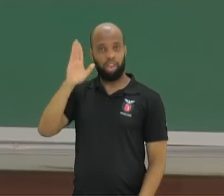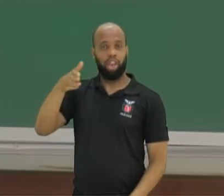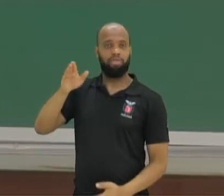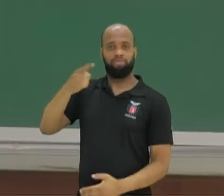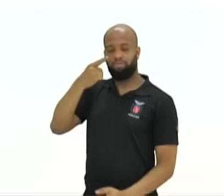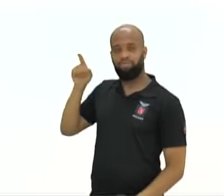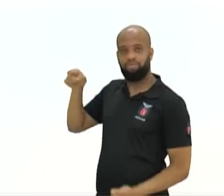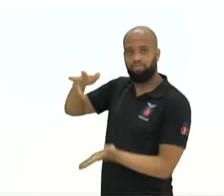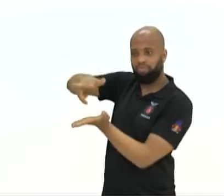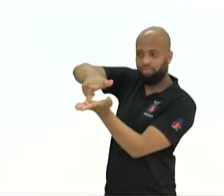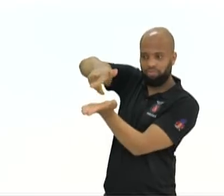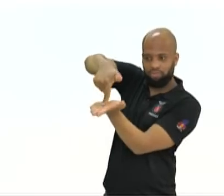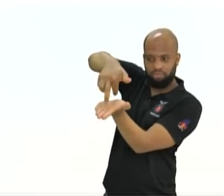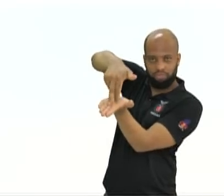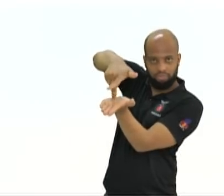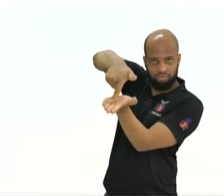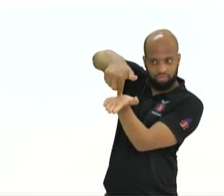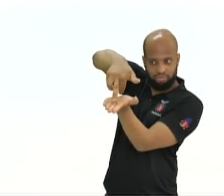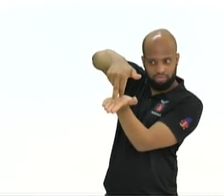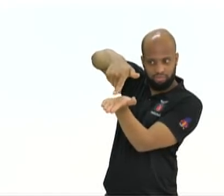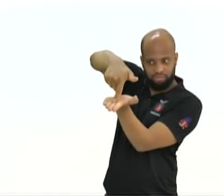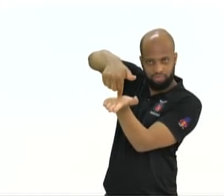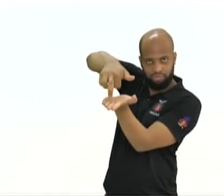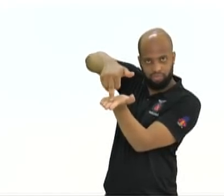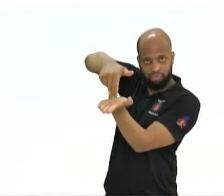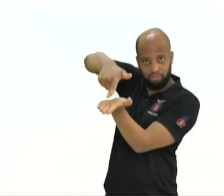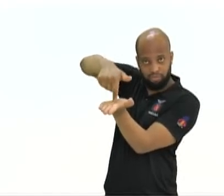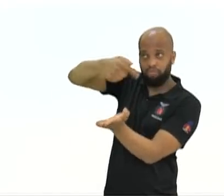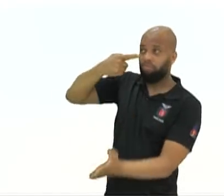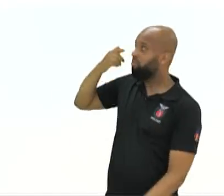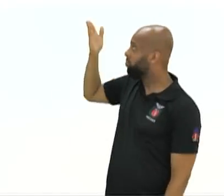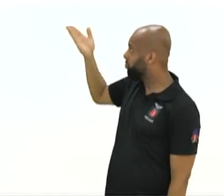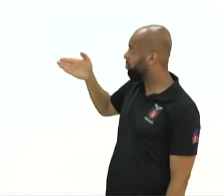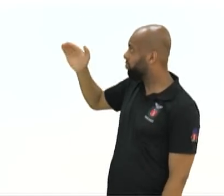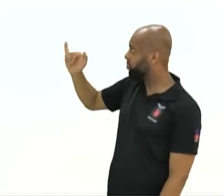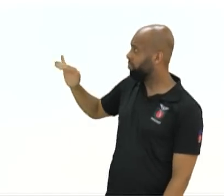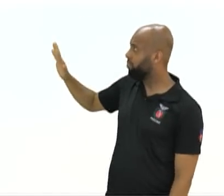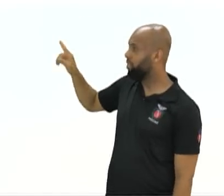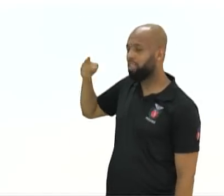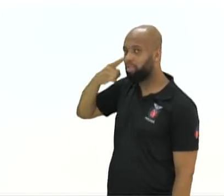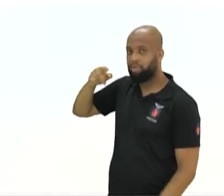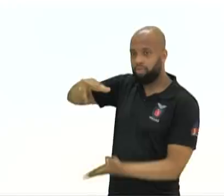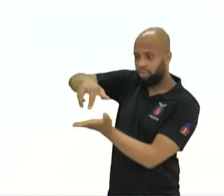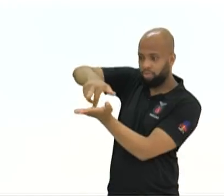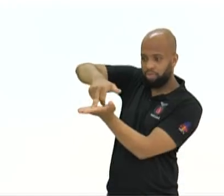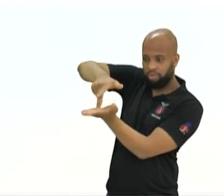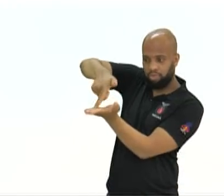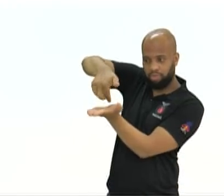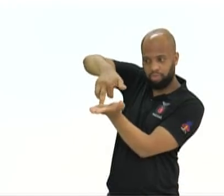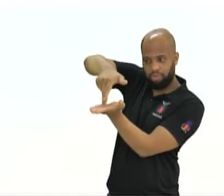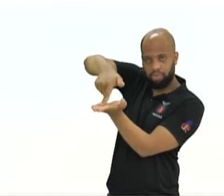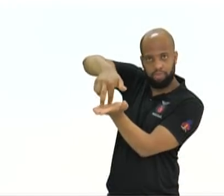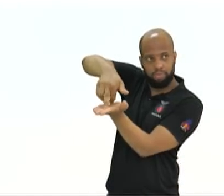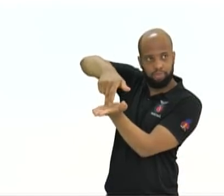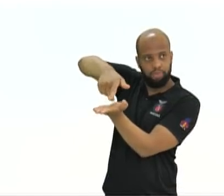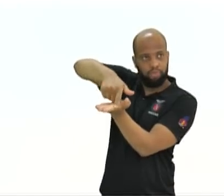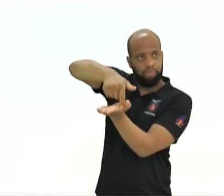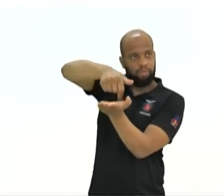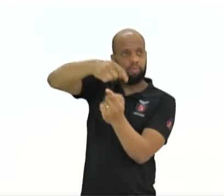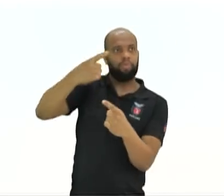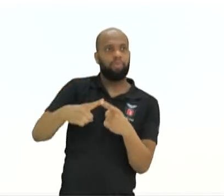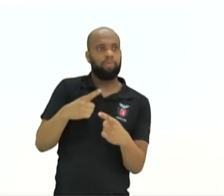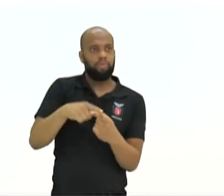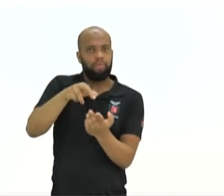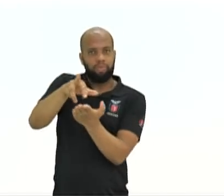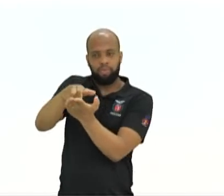caminhadinha que ele faz, olhem só no GIF aqui, ó, tá? Arrastando os pés, o movimento das pernas induz